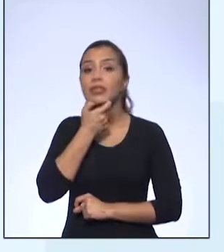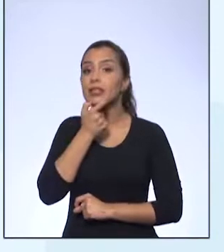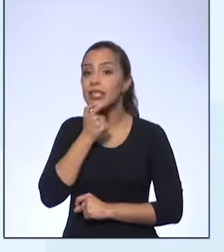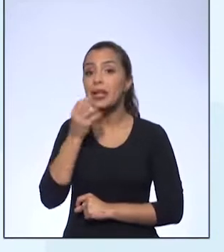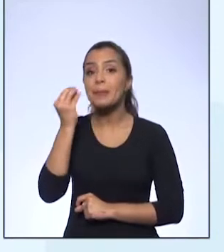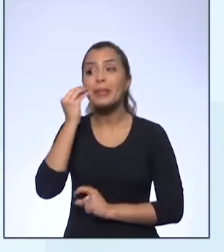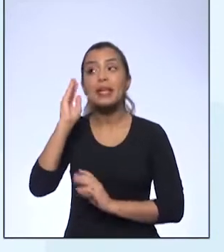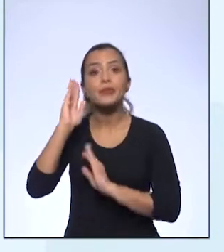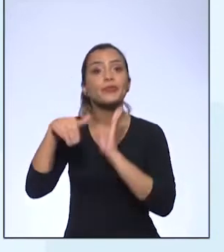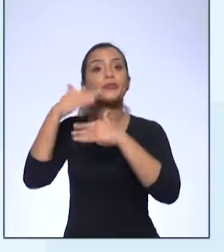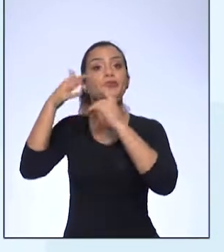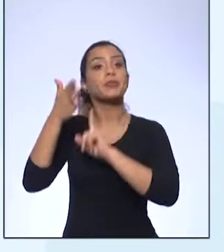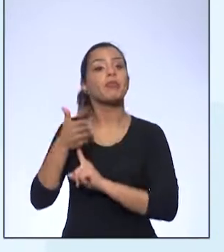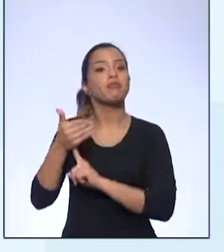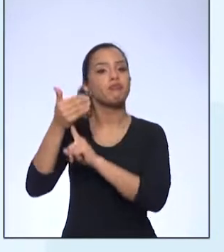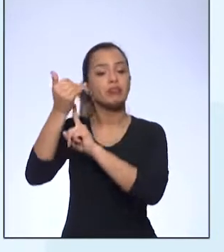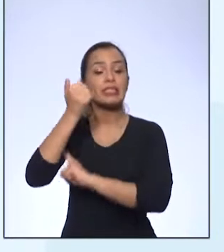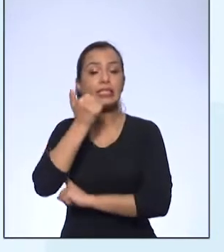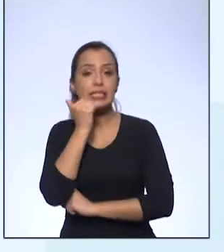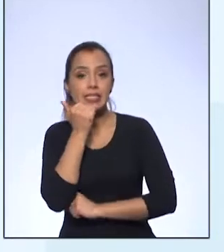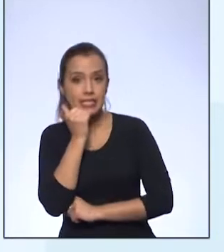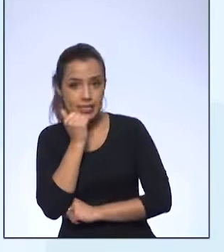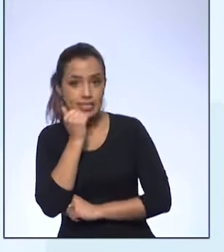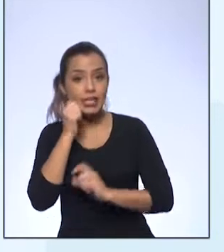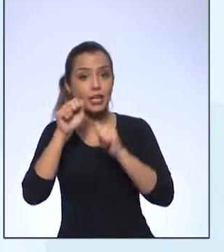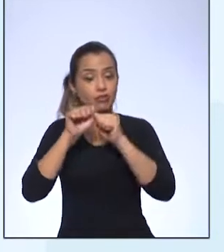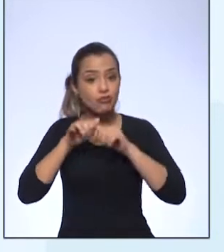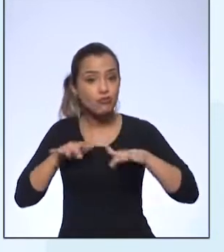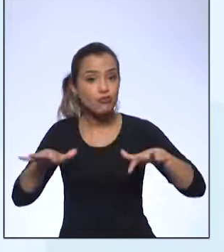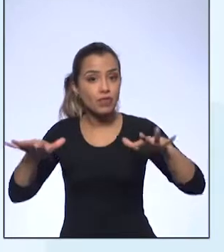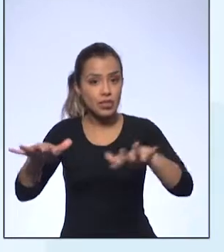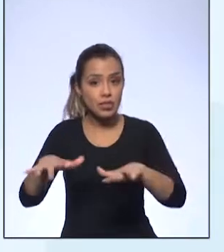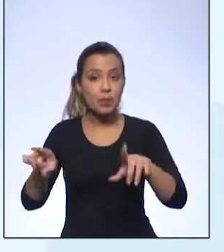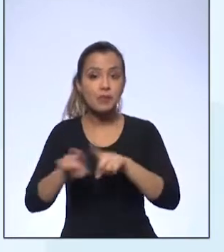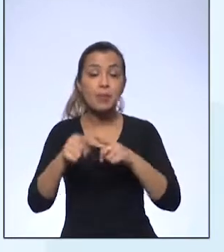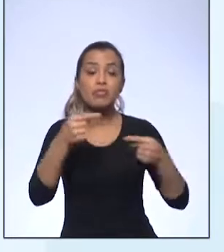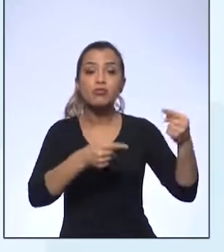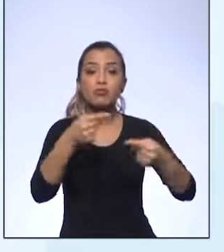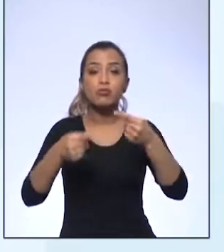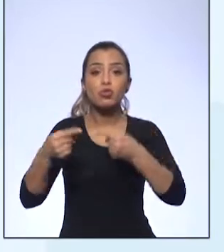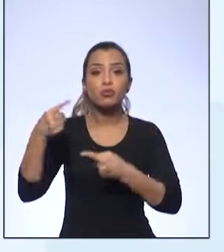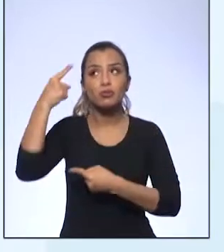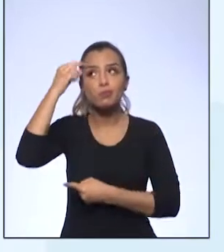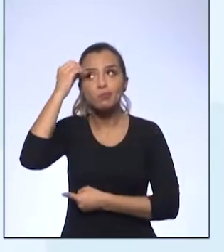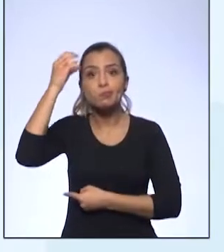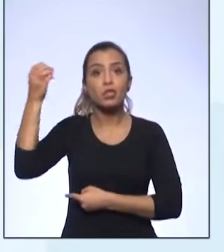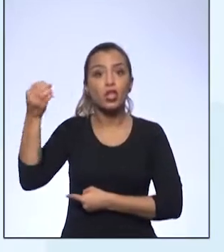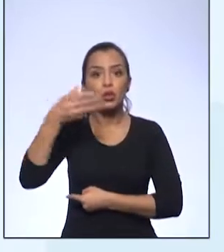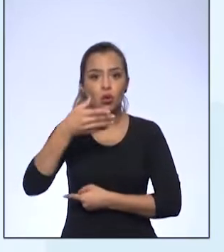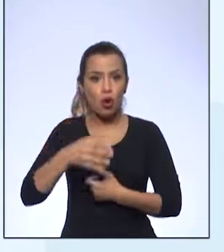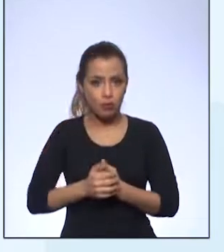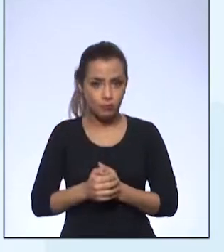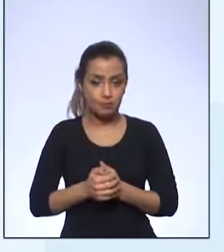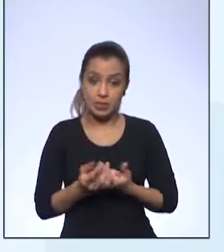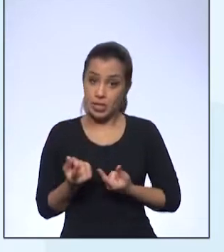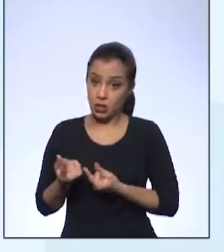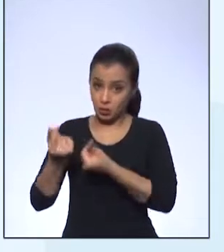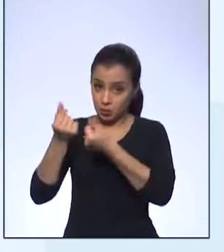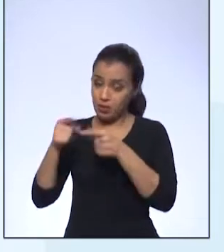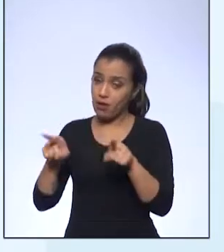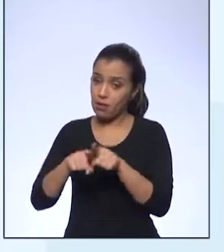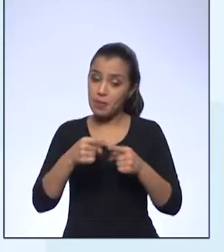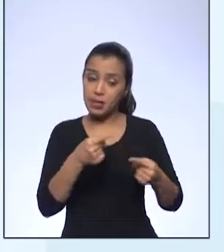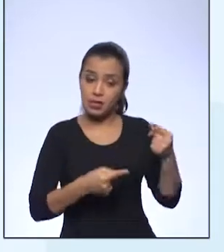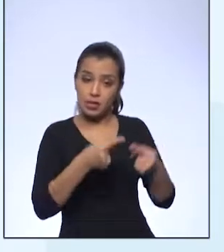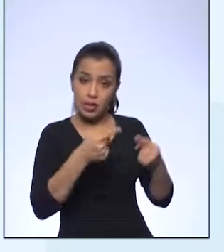desenvolvimento das ciências, produção, divulgação e discussão de novos conhecimentos, da economia e da